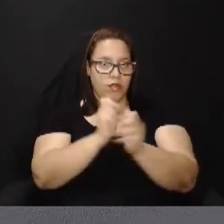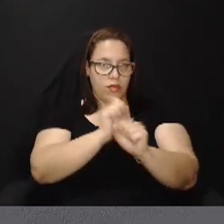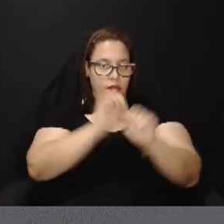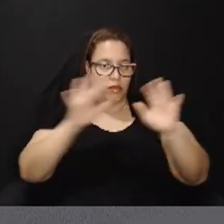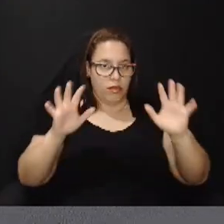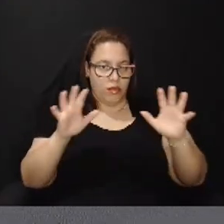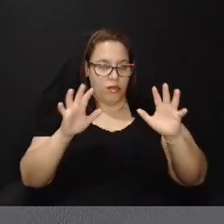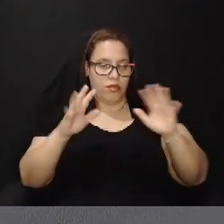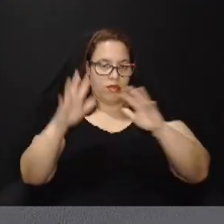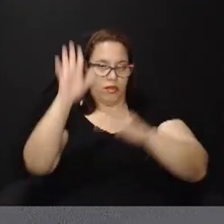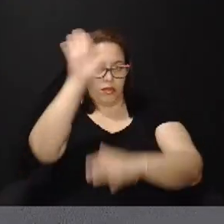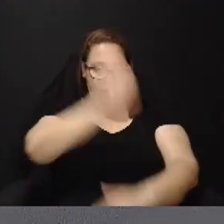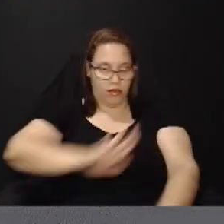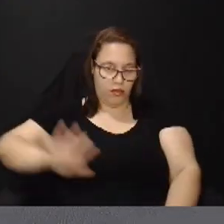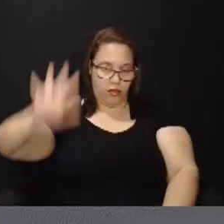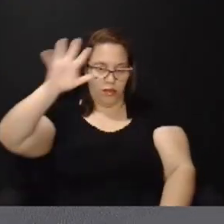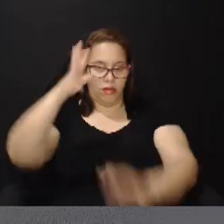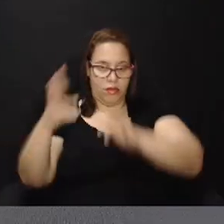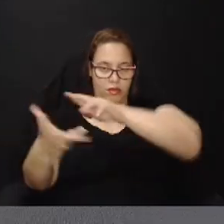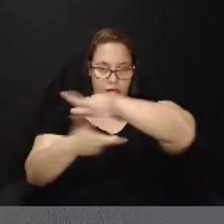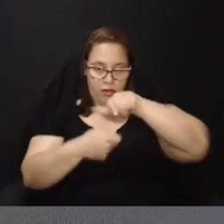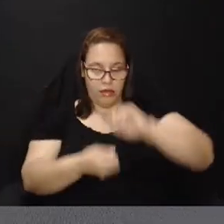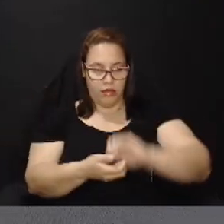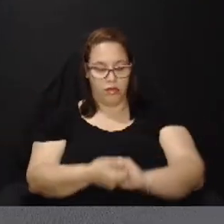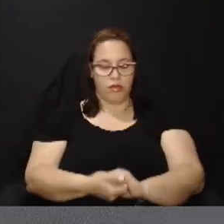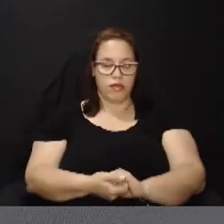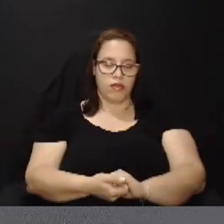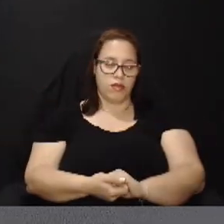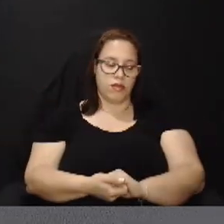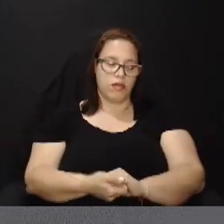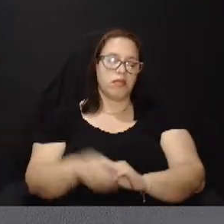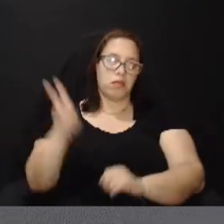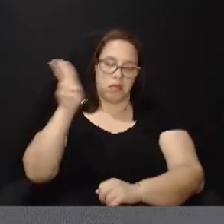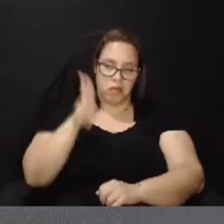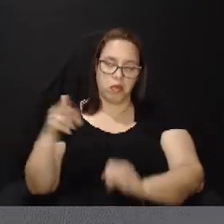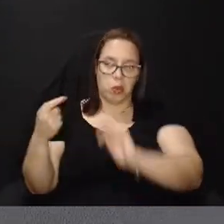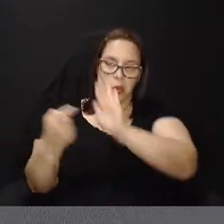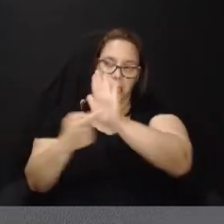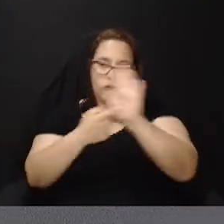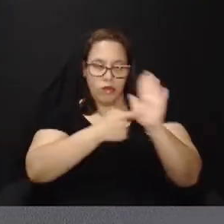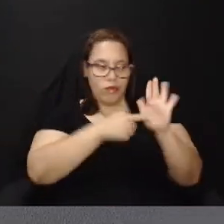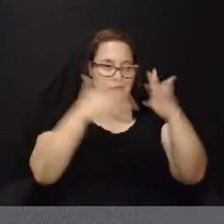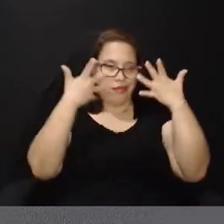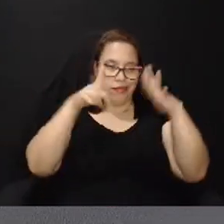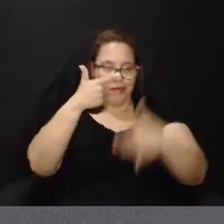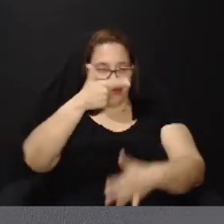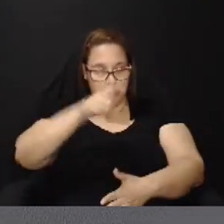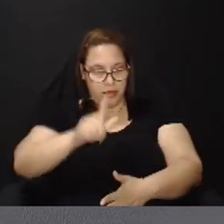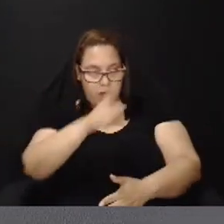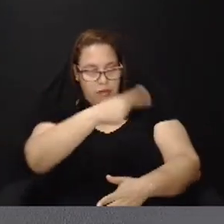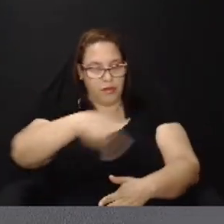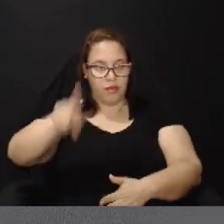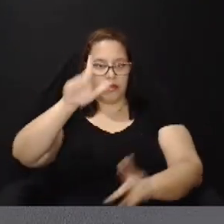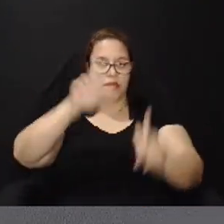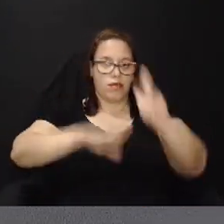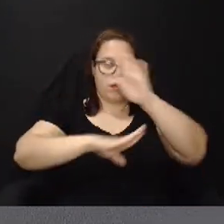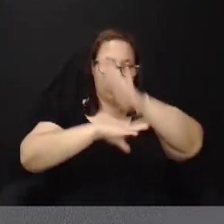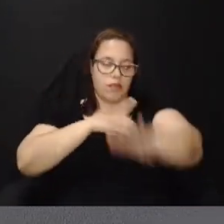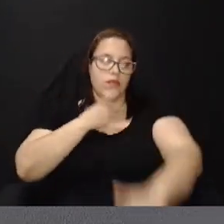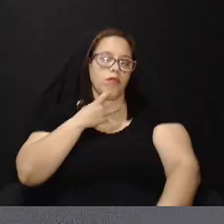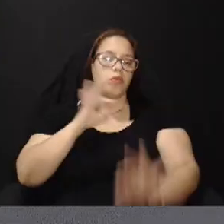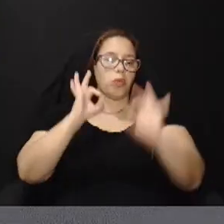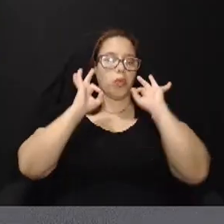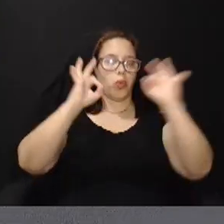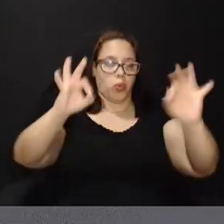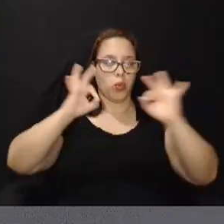no cenário mundial, através das suas universidades. E parabéns, mais uma vez, a vocês da TV Câmara, pelo excelente trabalho